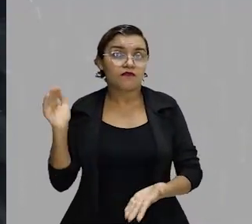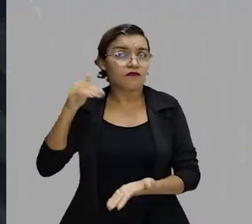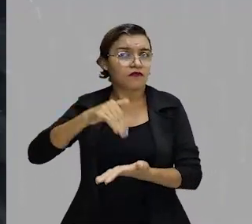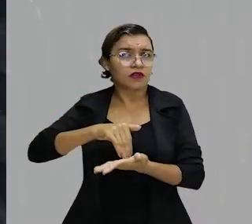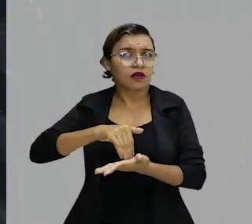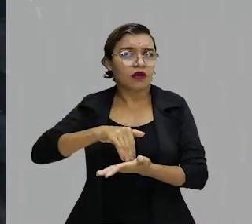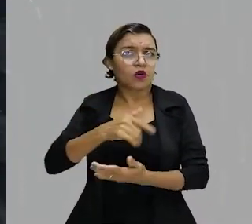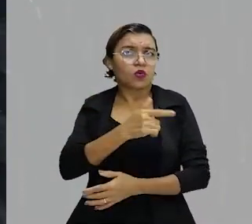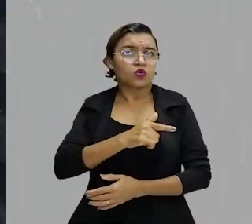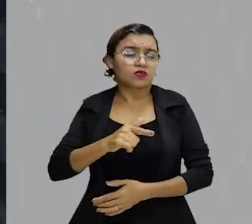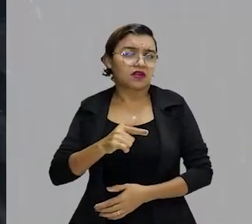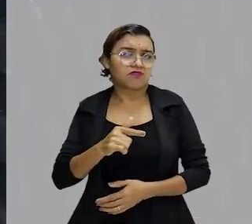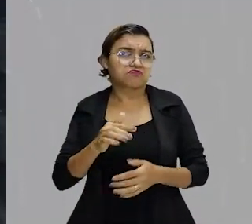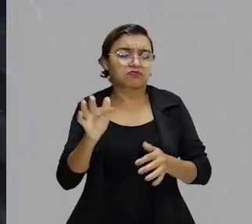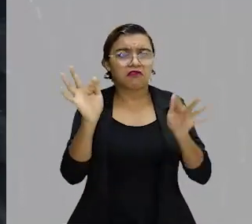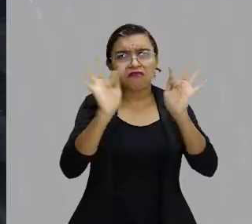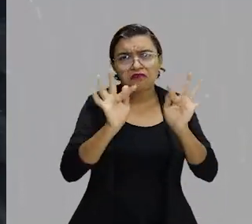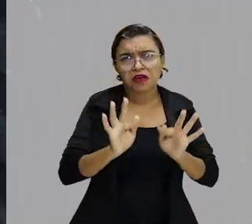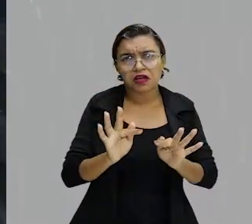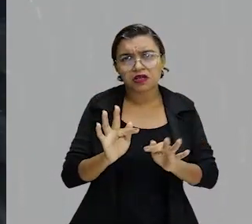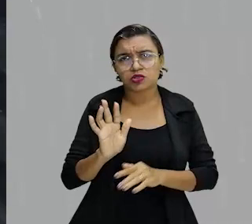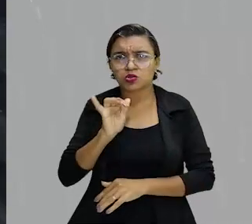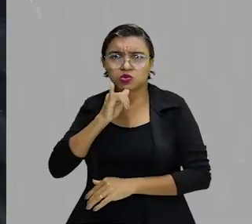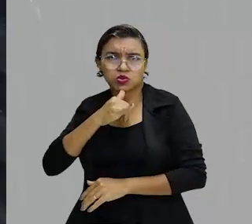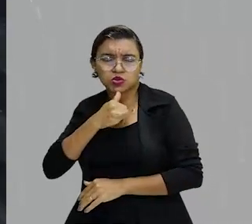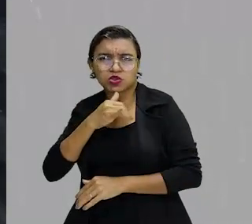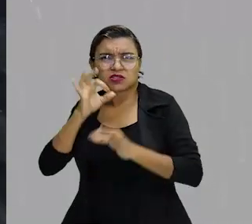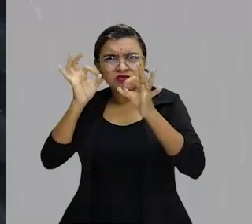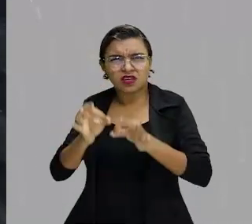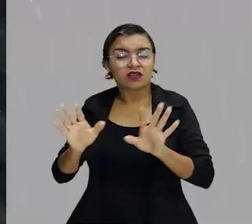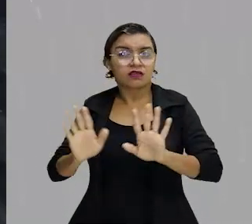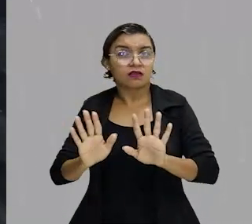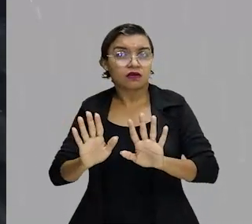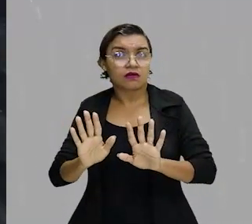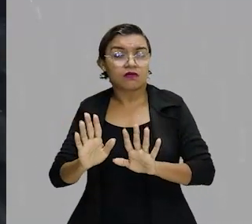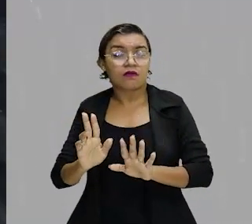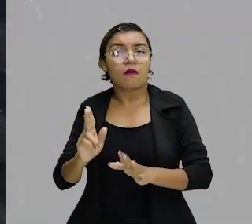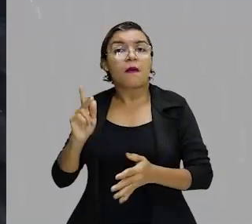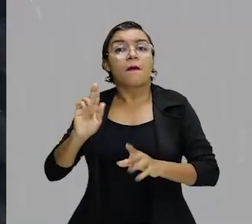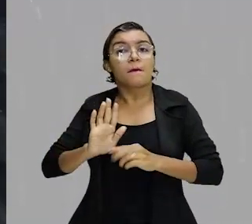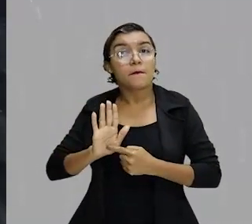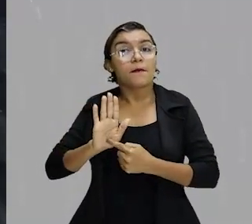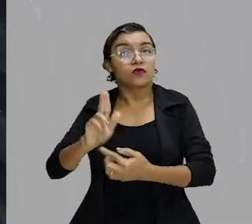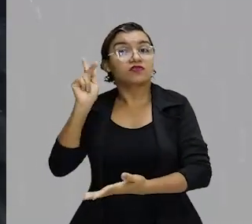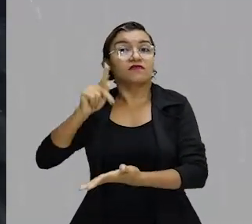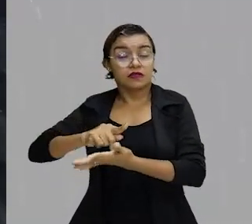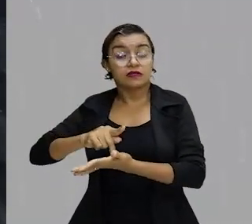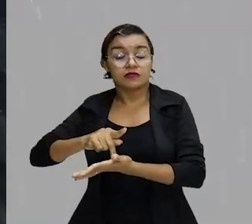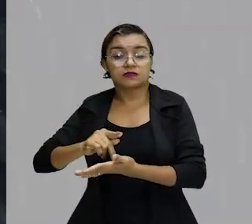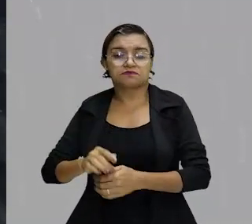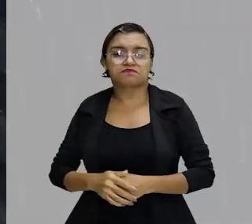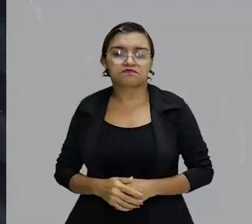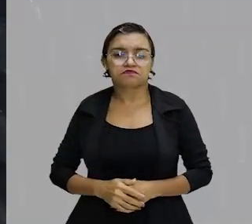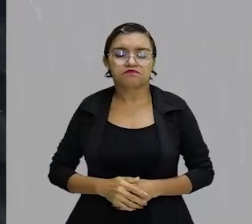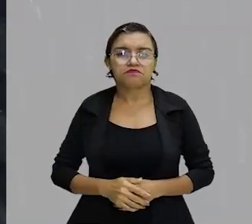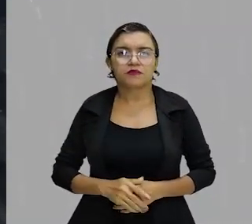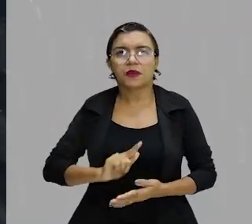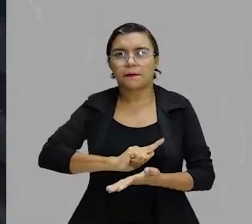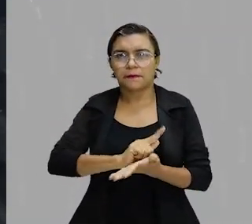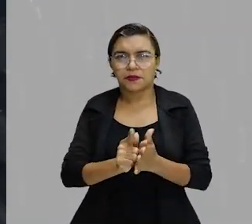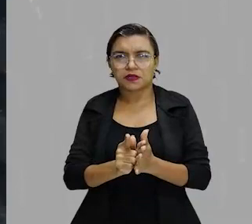nem propriamente feliz, nem propriamente triste. É uma coisa mais realista, tá bom? Quando a gente pensa nesse gênero